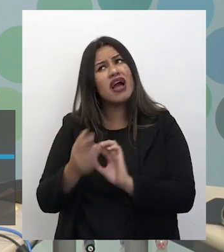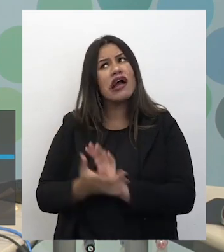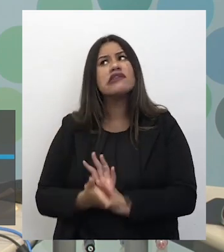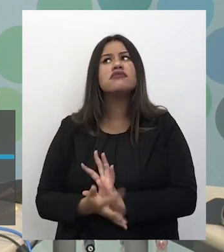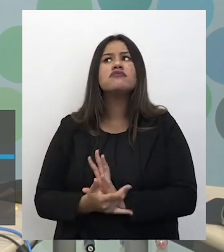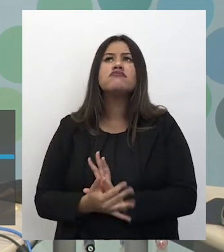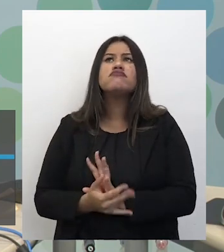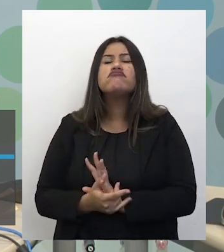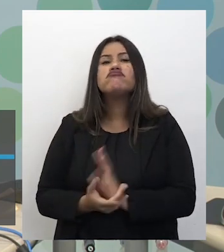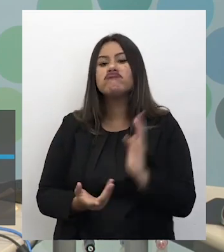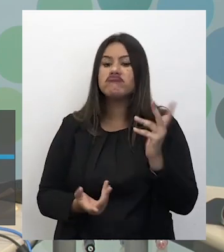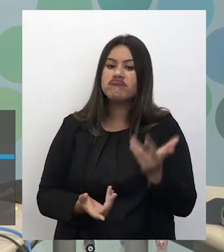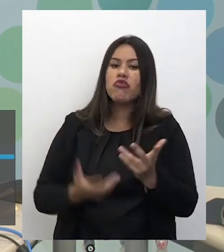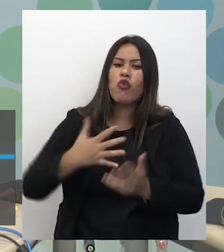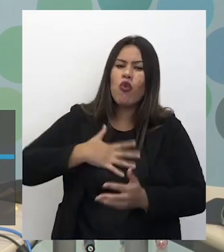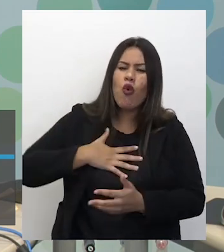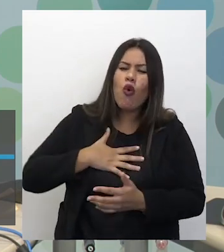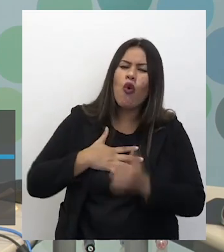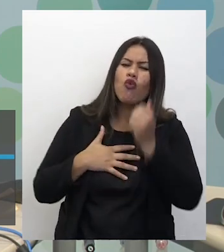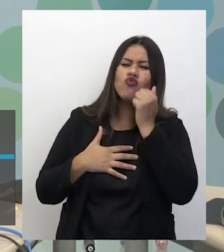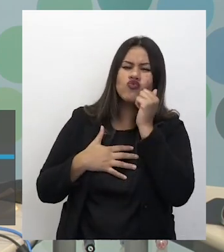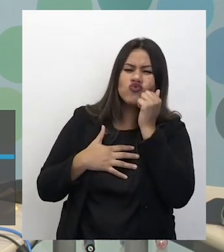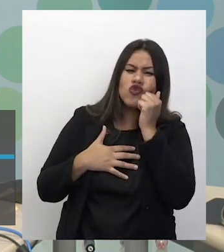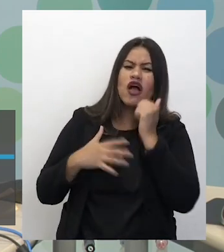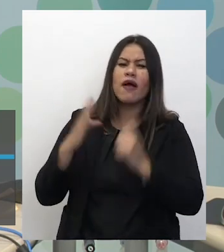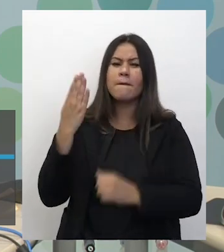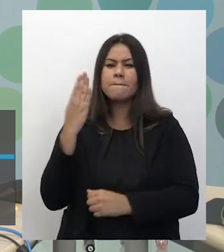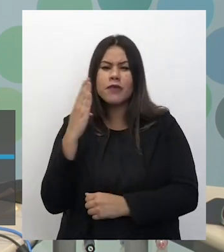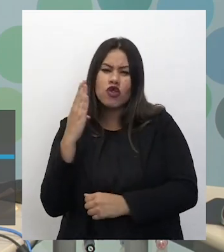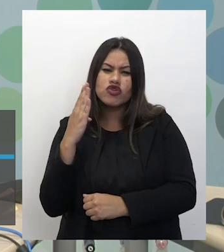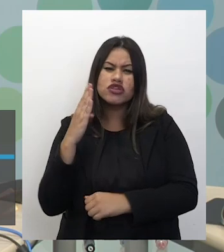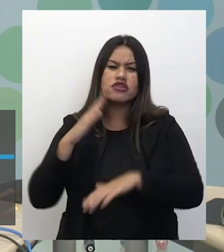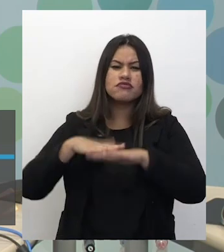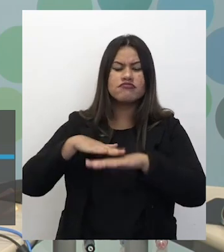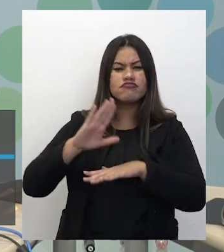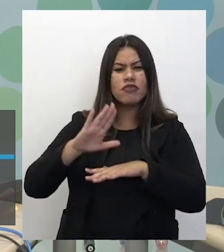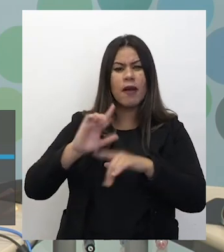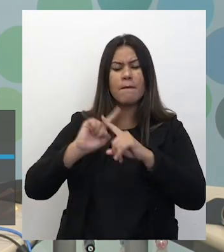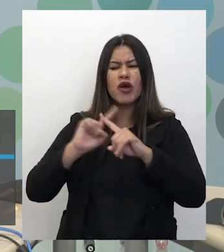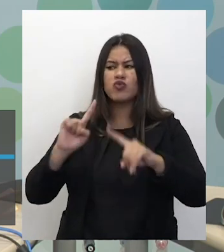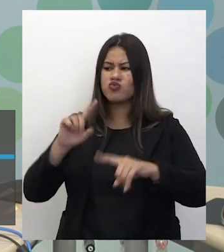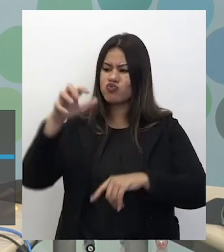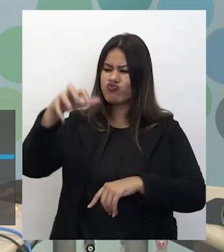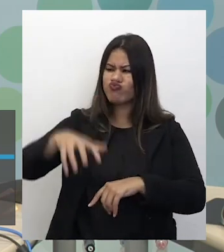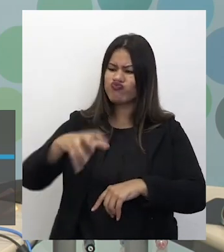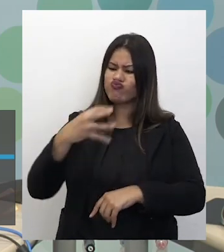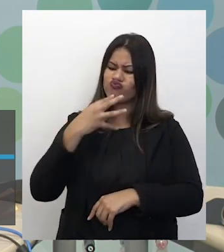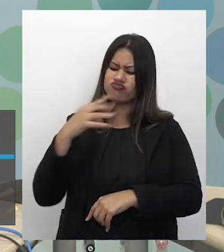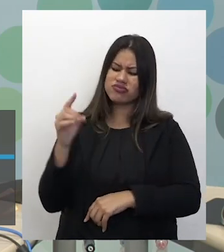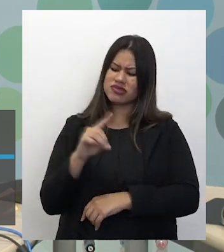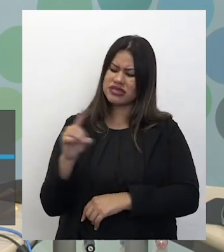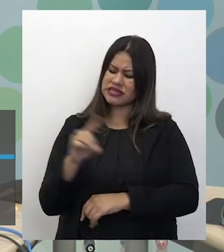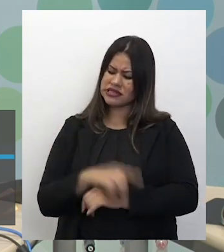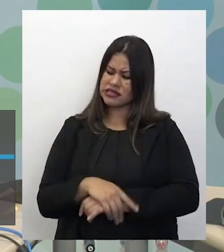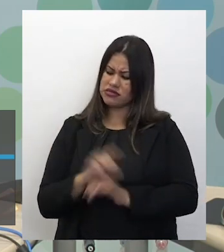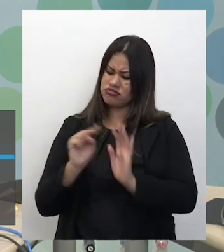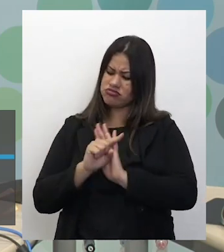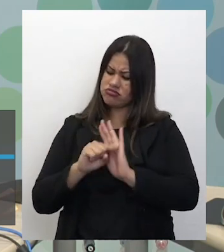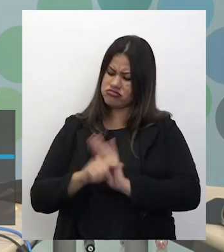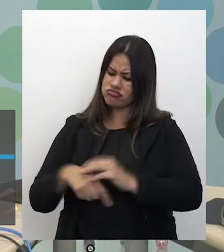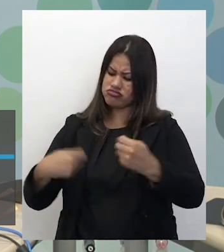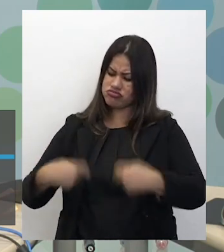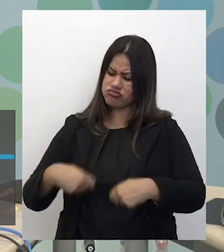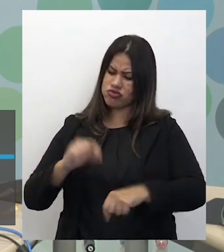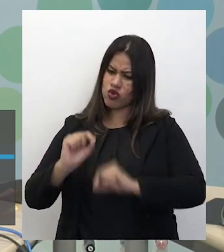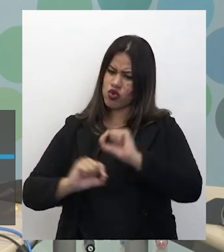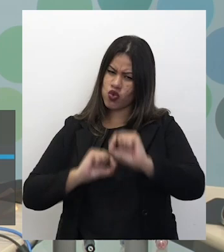gosto dessa parte de ciências, de biologia e tudo mais, mas eu não conheço o campo em que tipo de pesquisa, de repente, eu